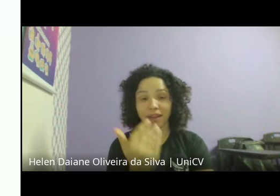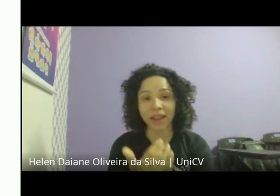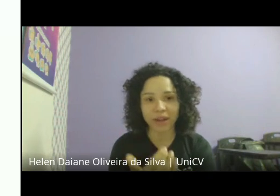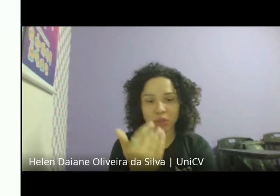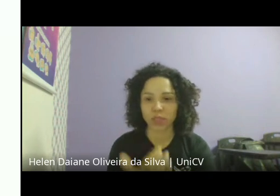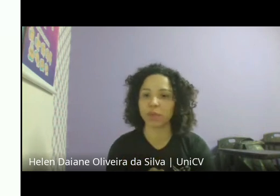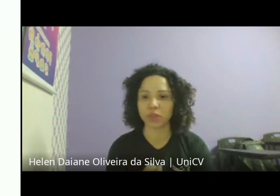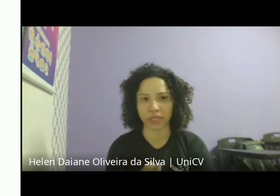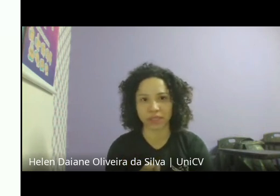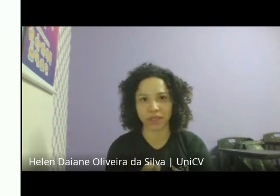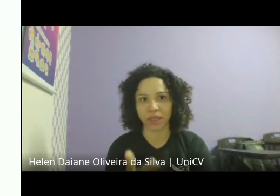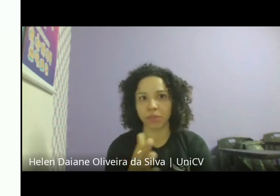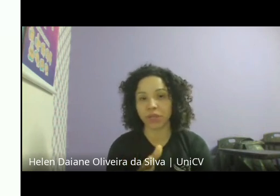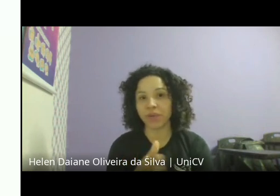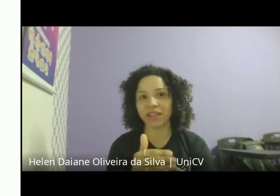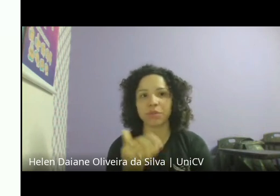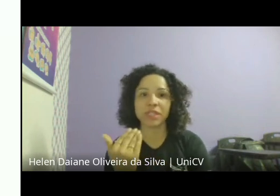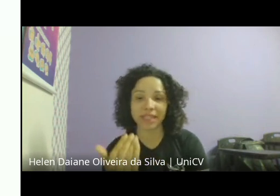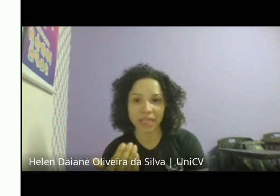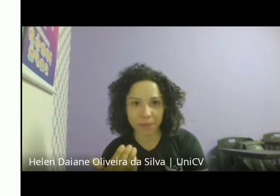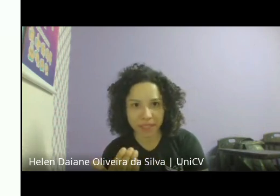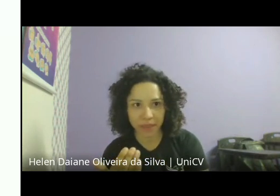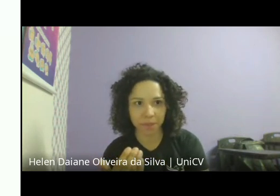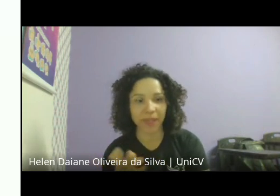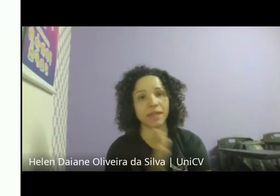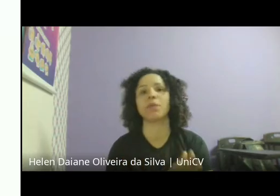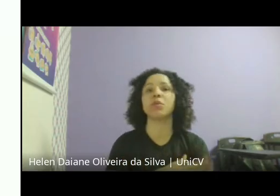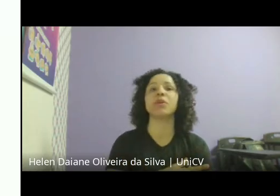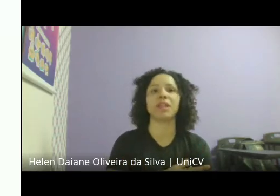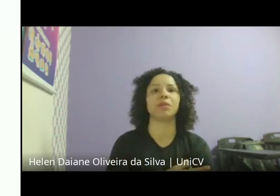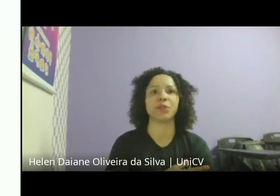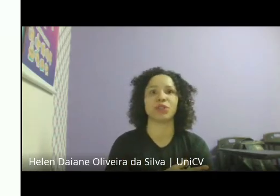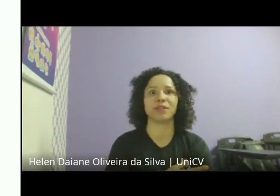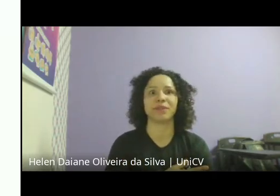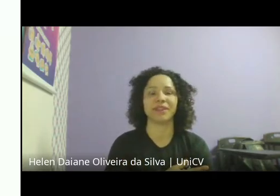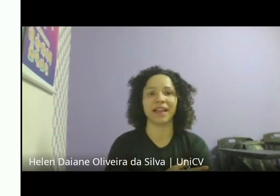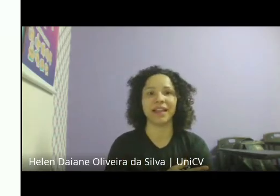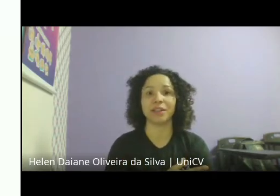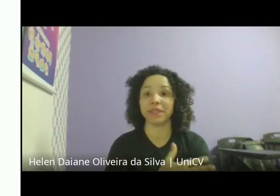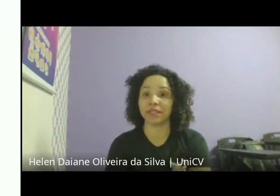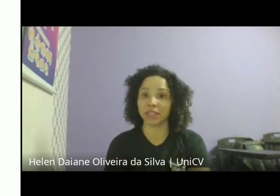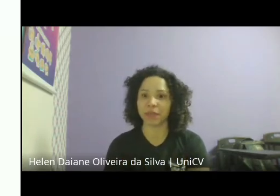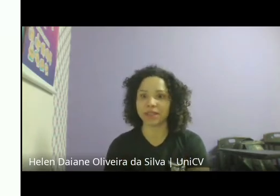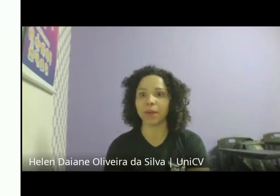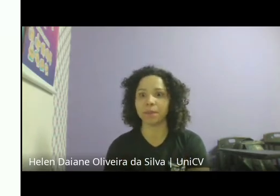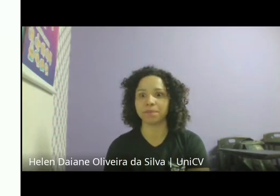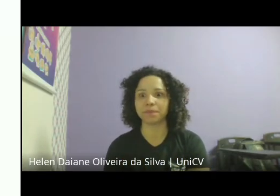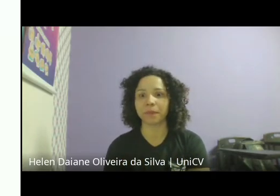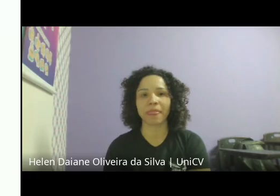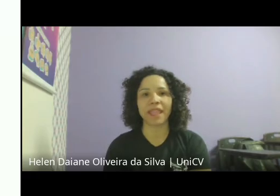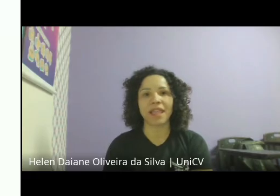tem que treinar as suas expressões. Porque um intérprete sem expressão, ele não é um bom intérprete, tá? Então, ele precisa ter